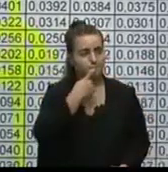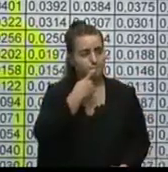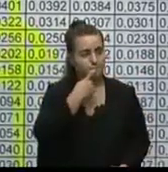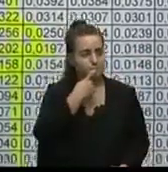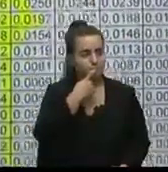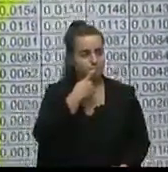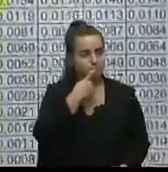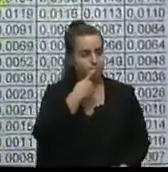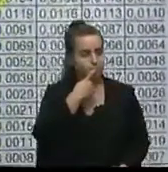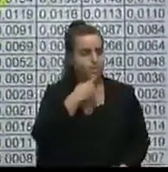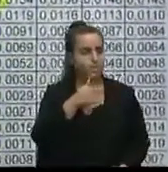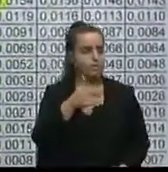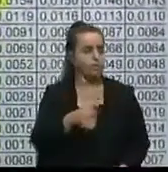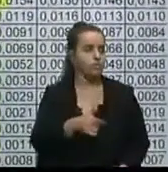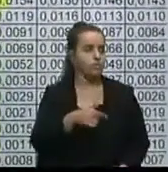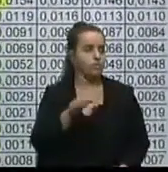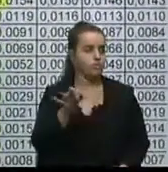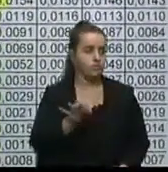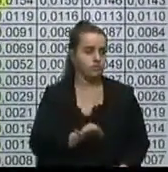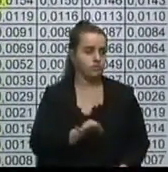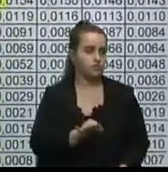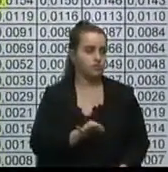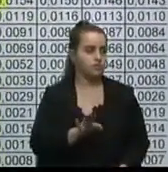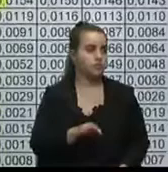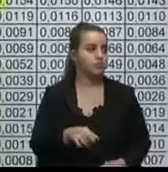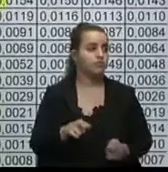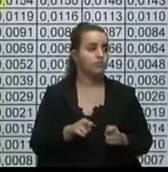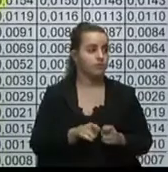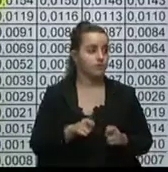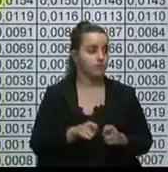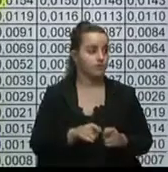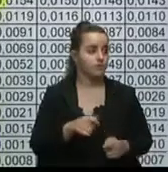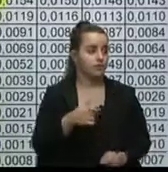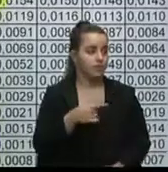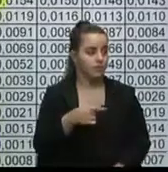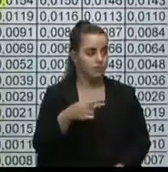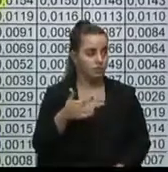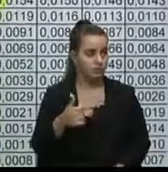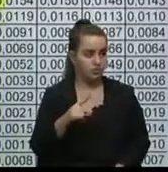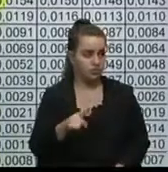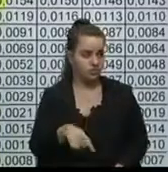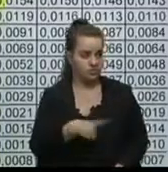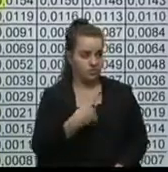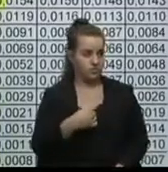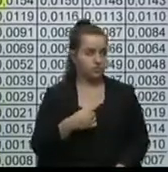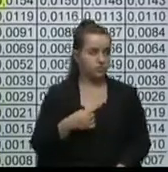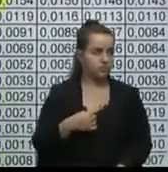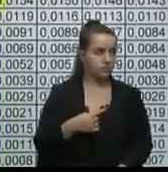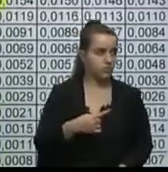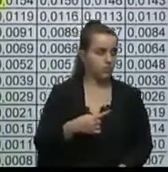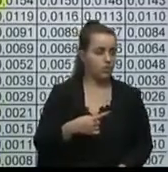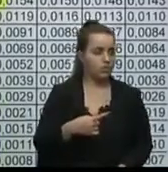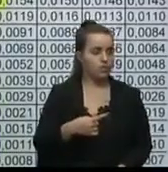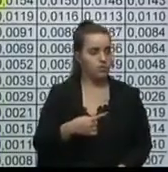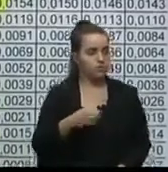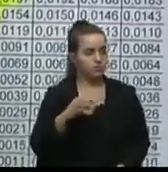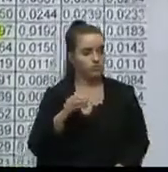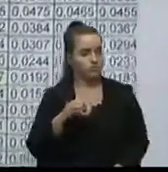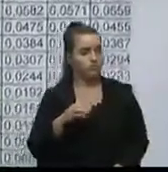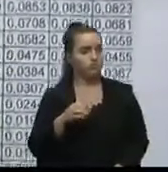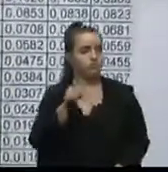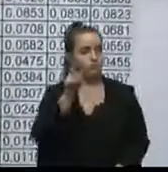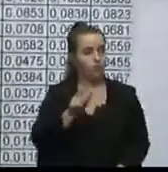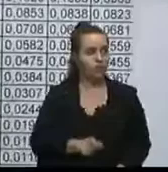de 2%. Então, fazendo o cruzamento entre a linha menos 2 com a coluna